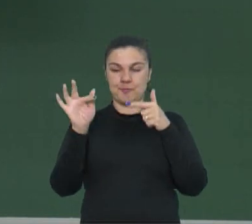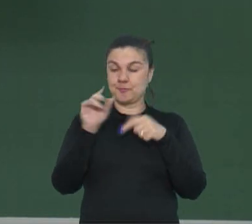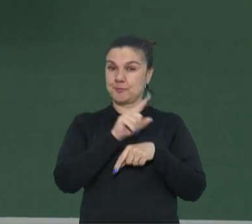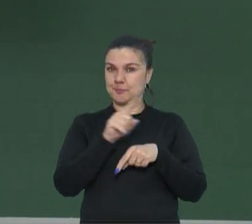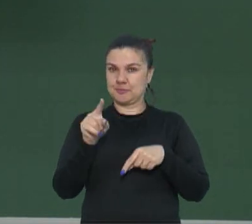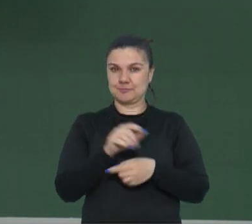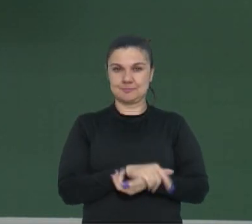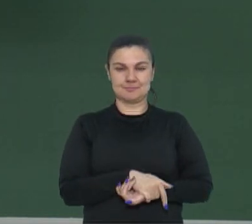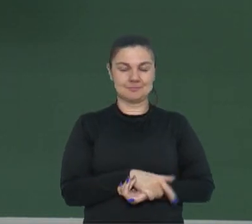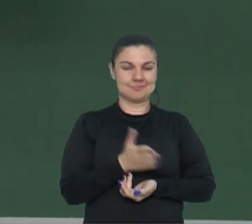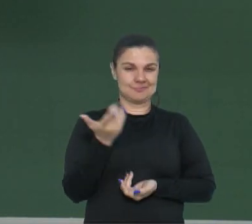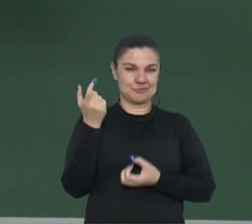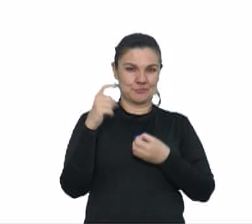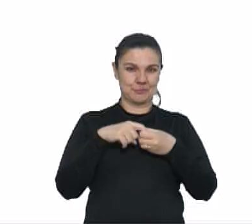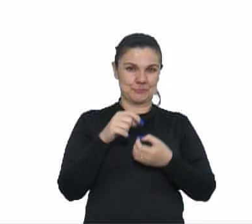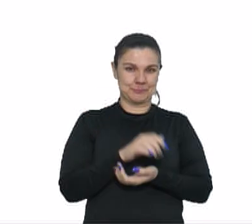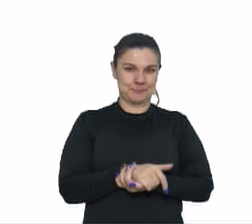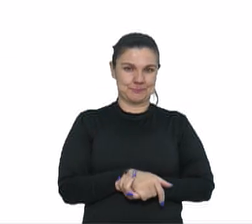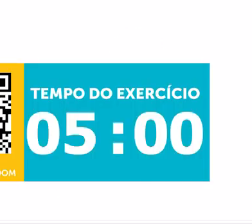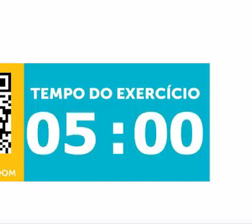forma óxidos. Eu já retorno.